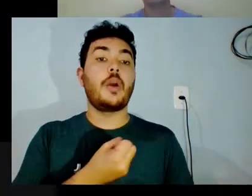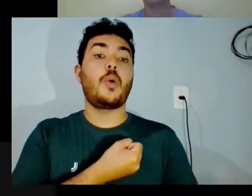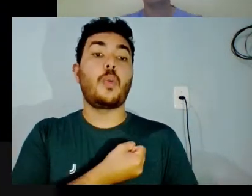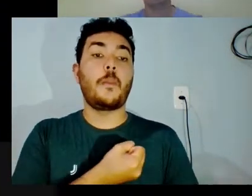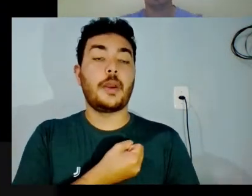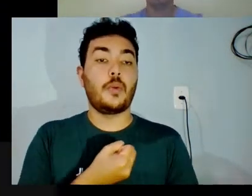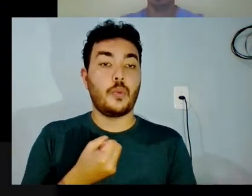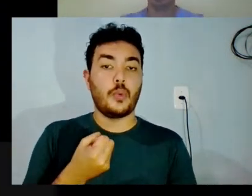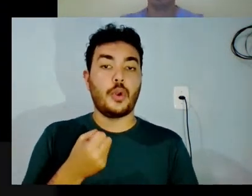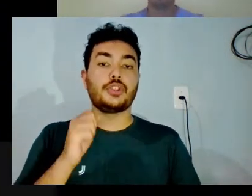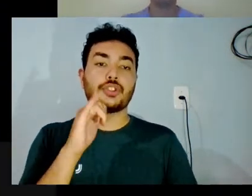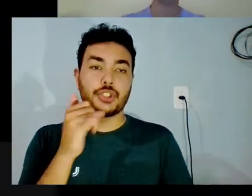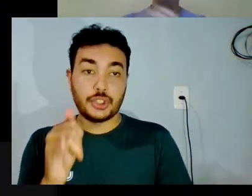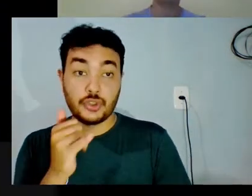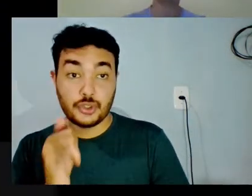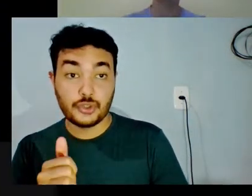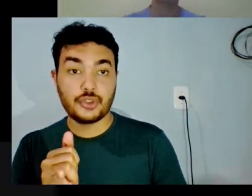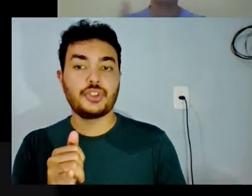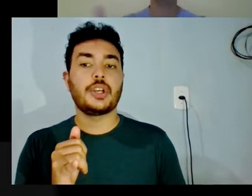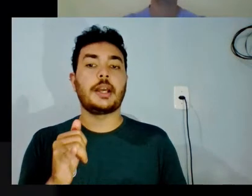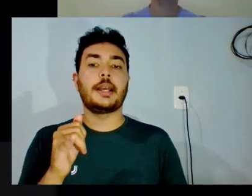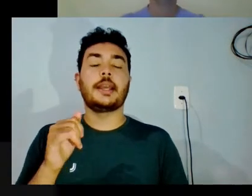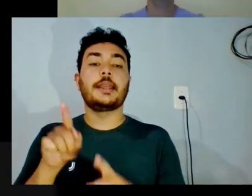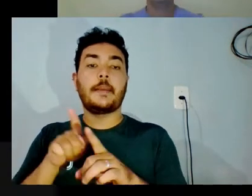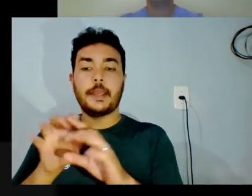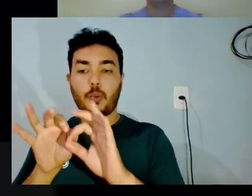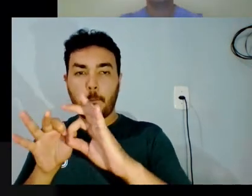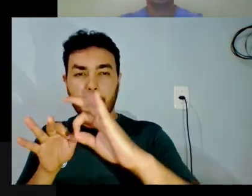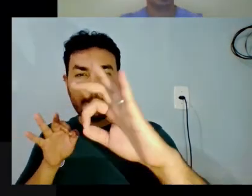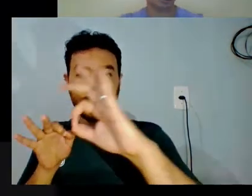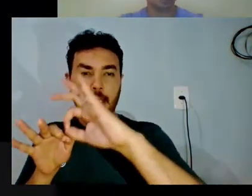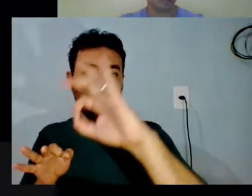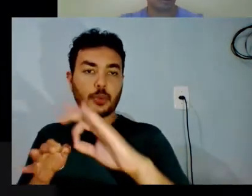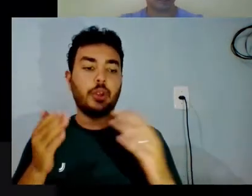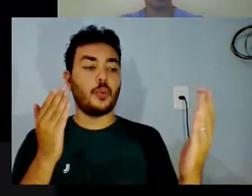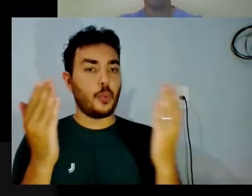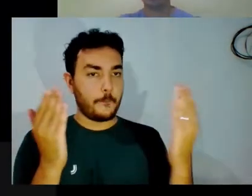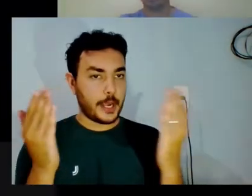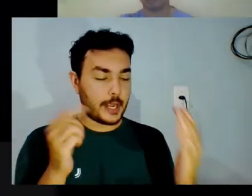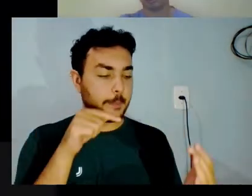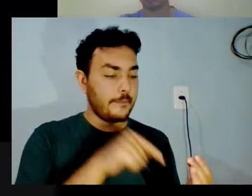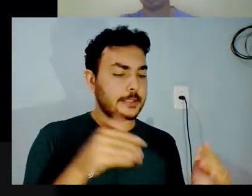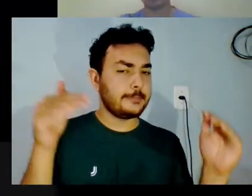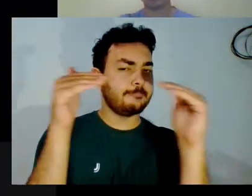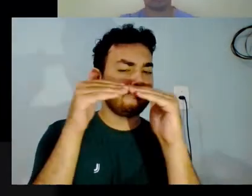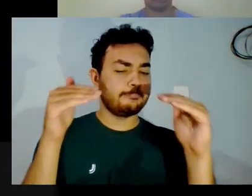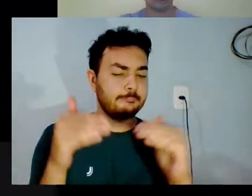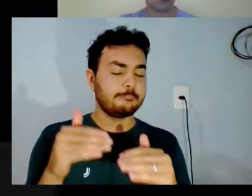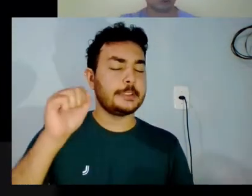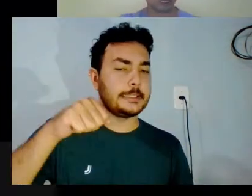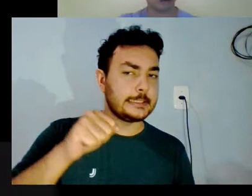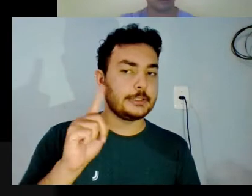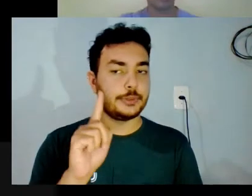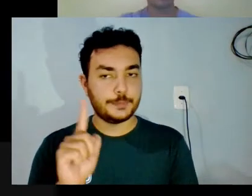energia e de comprimento de ligação, comparar com os reais, para ver se fazia sentido ou se não fazia sentido, tá? Essa nova função de onda que